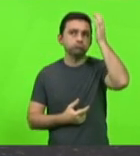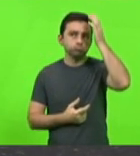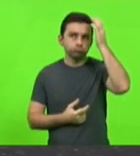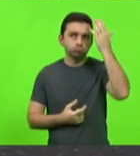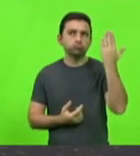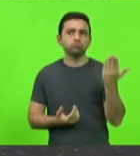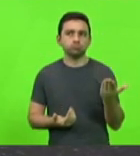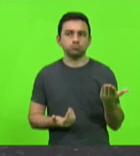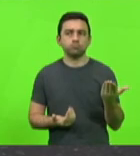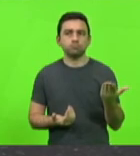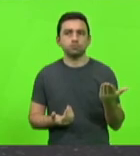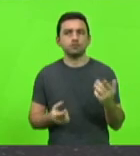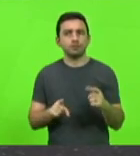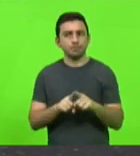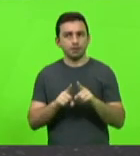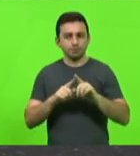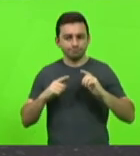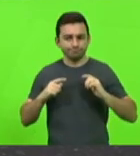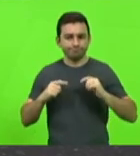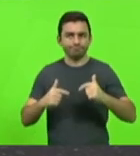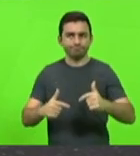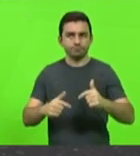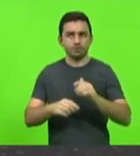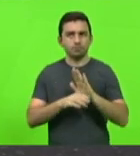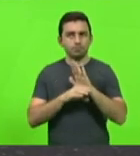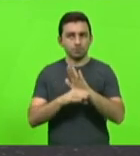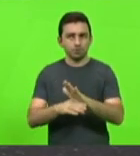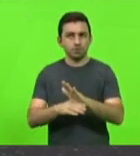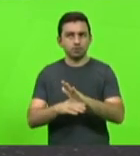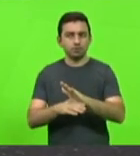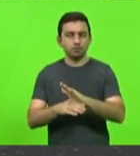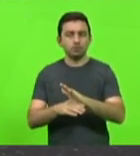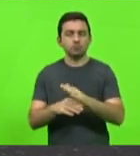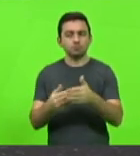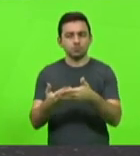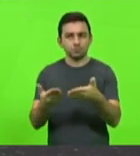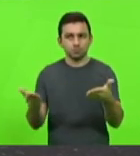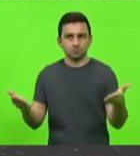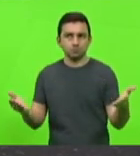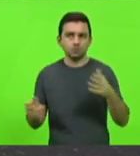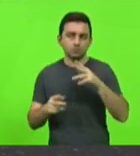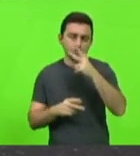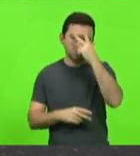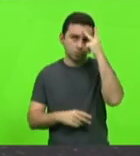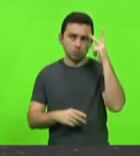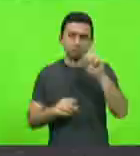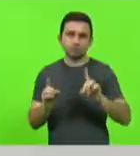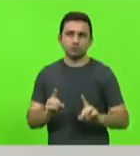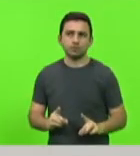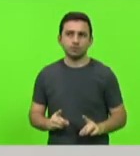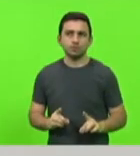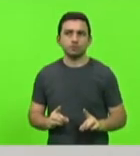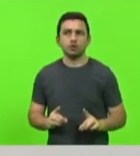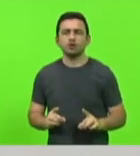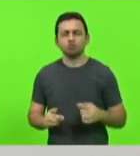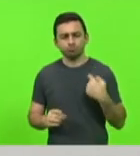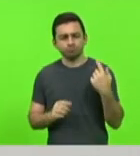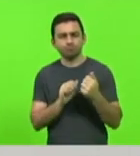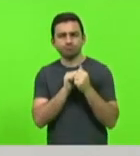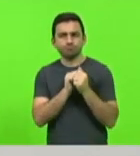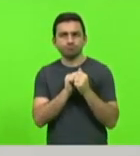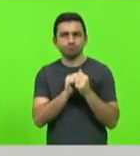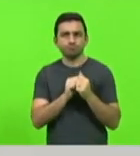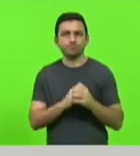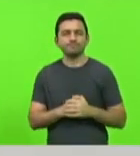também essa ação pontual na defesa da pessoa com deficiência. Obrigado. Tamo junto, deputado Ismael. E, finalmente, hoje